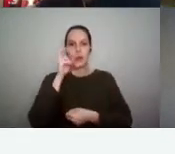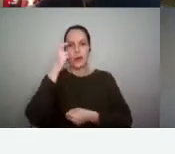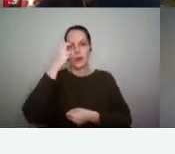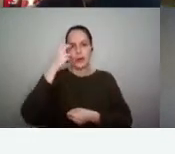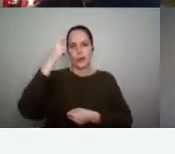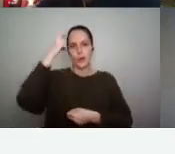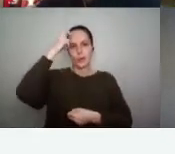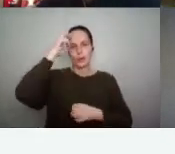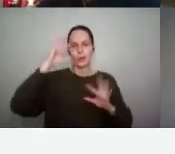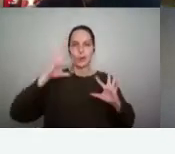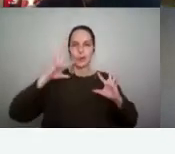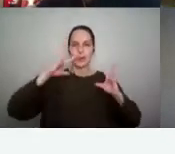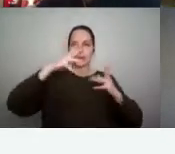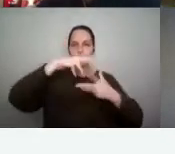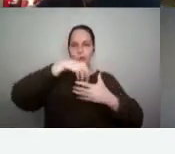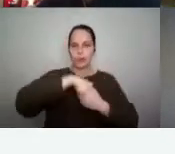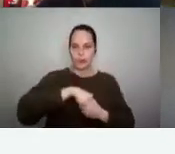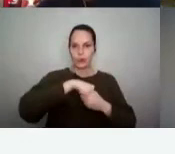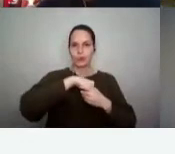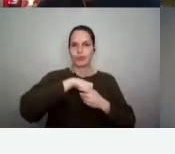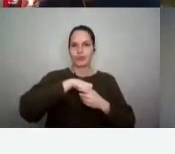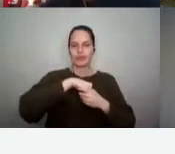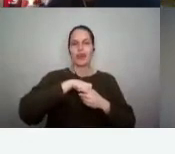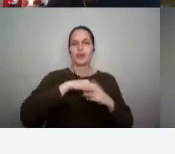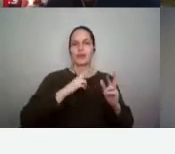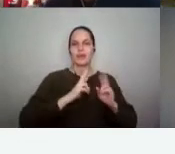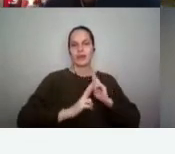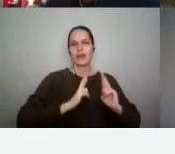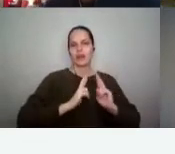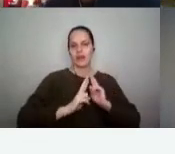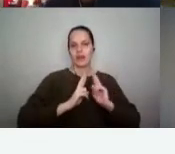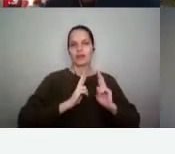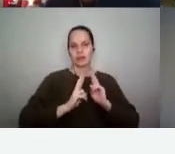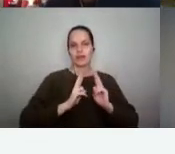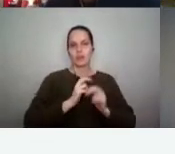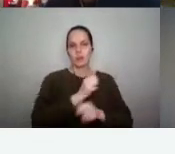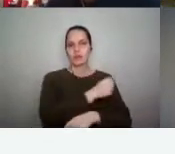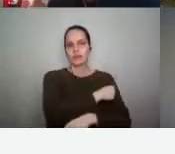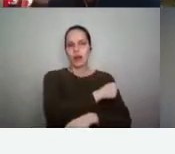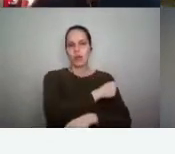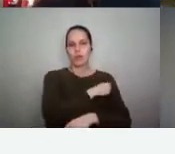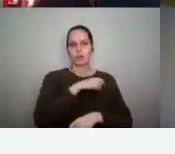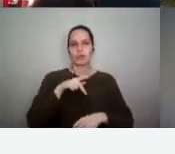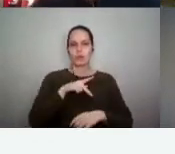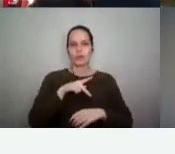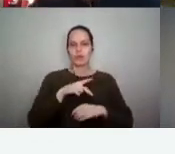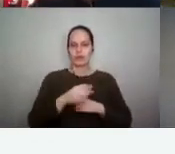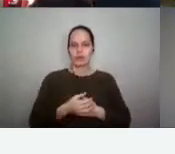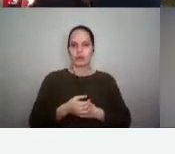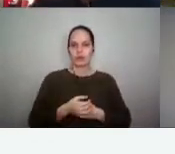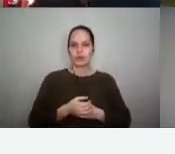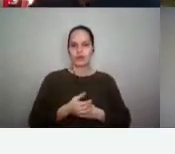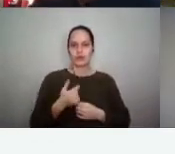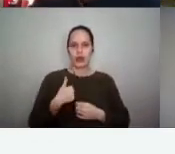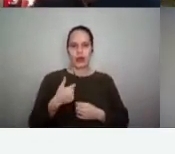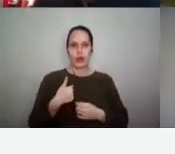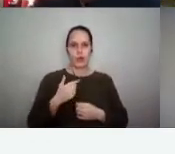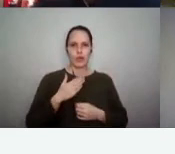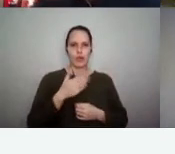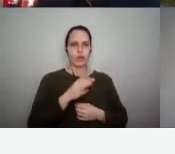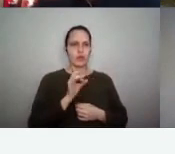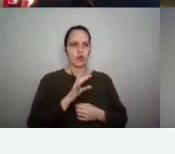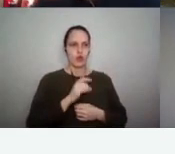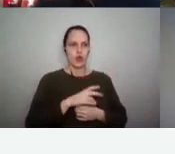processo que eu me jogo inteiro nessa relação com os meus estudantes, né? Eu não vou só com a cabeça, nem